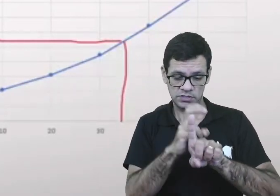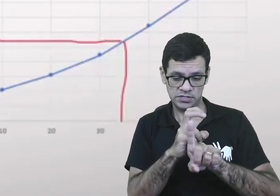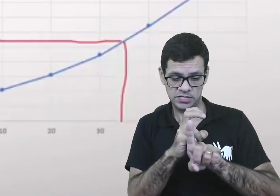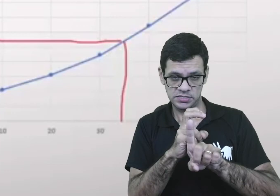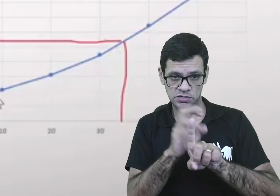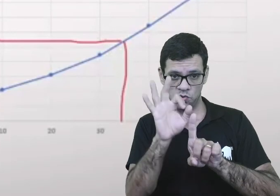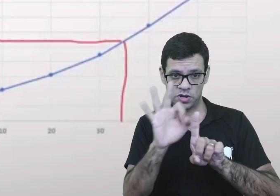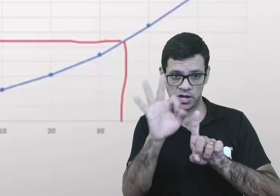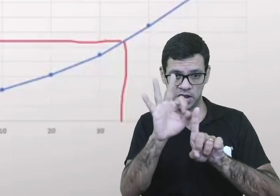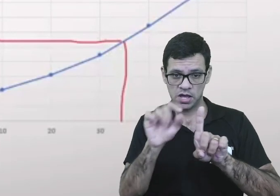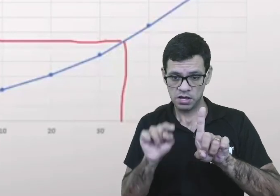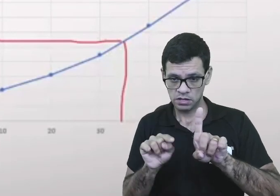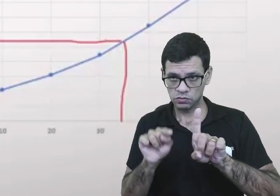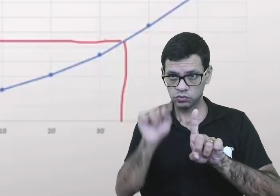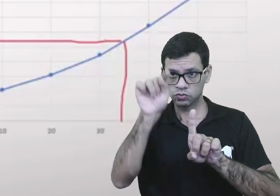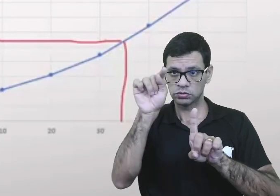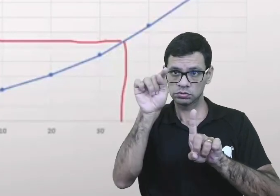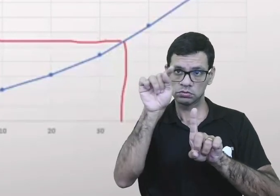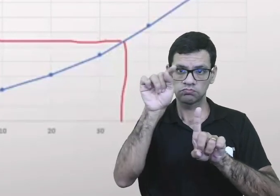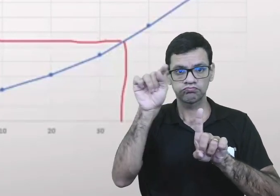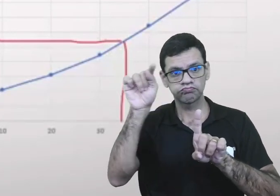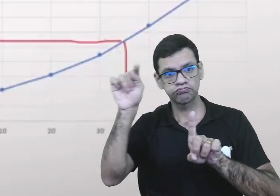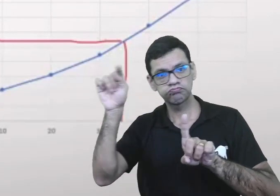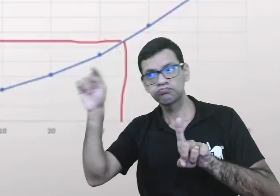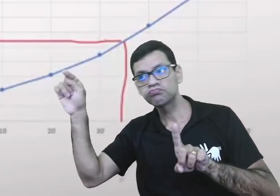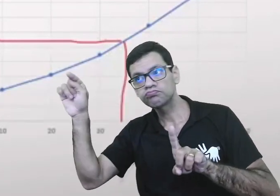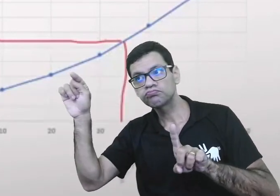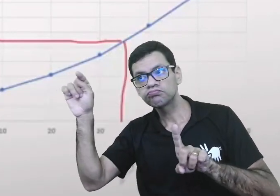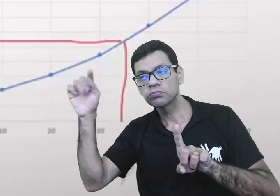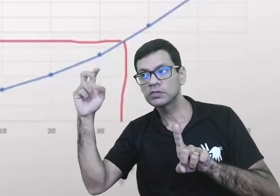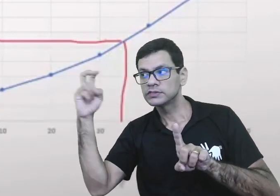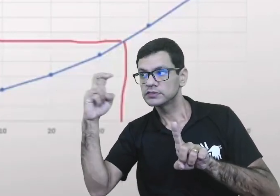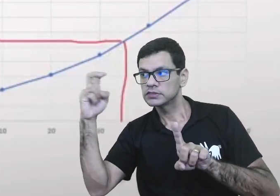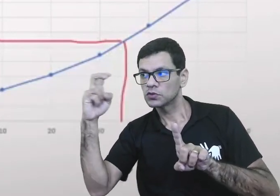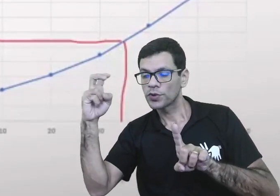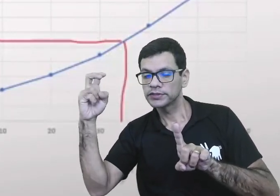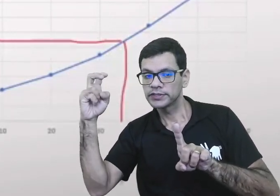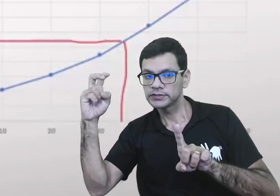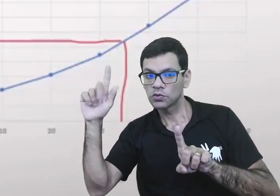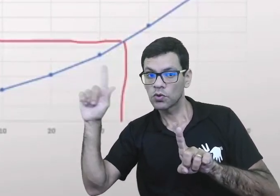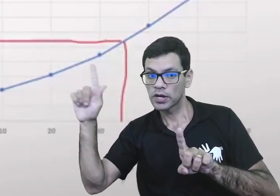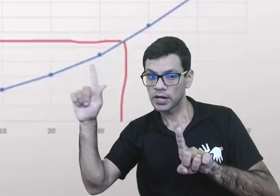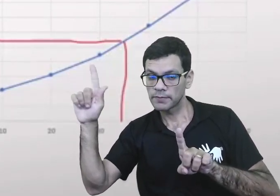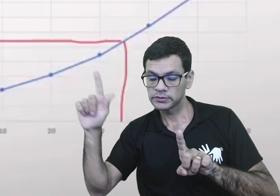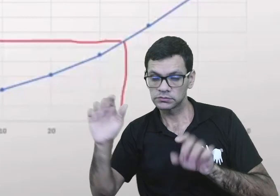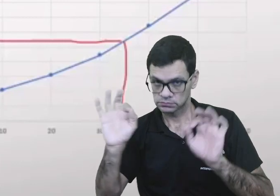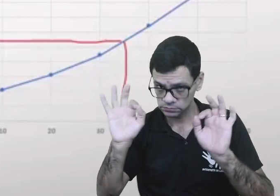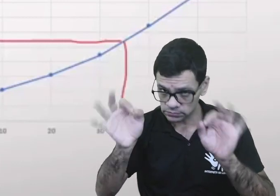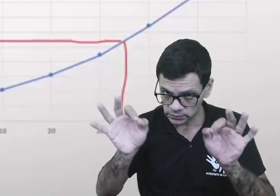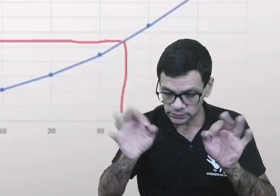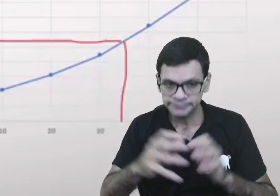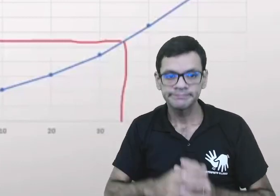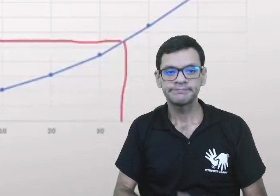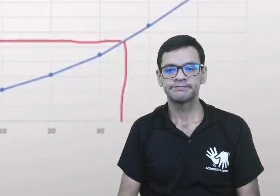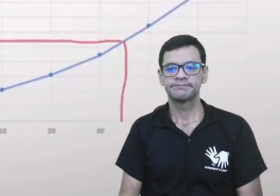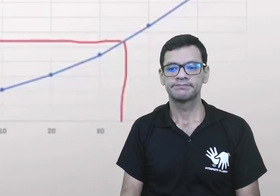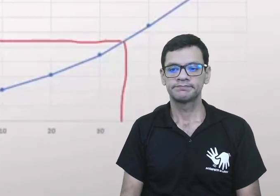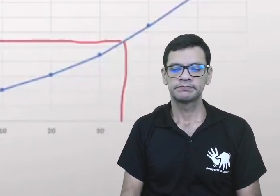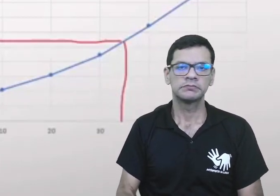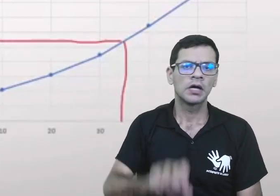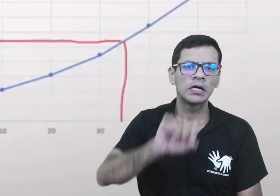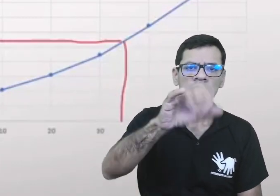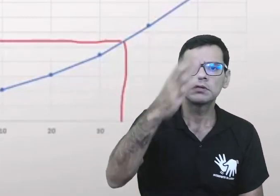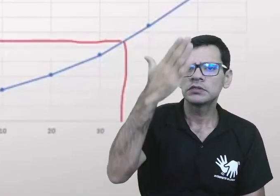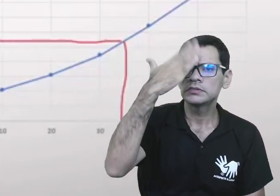solubilizar 55 gramas de nitrato de potássio em 100 gramas de água, certo? E se eu quiser saber